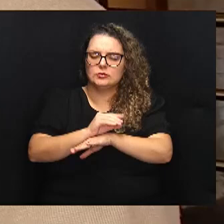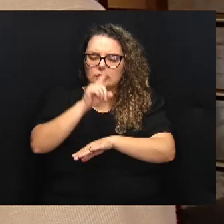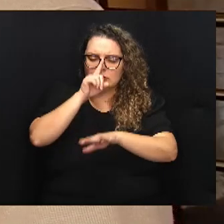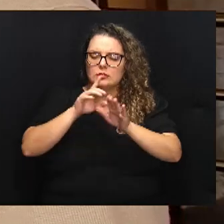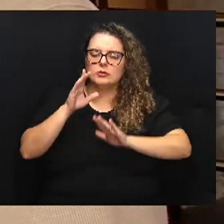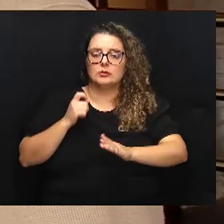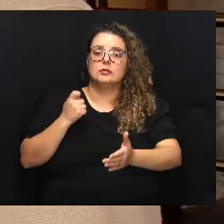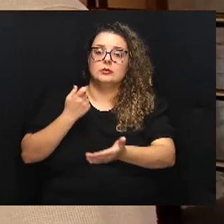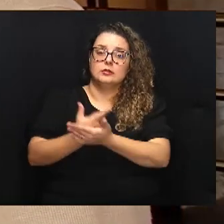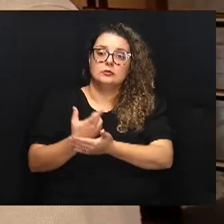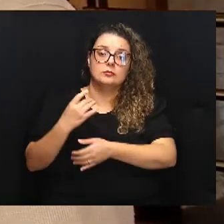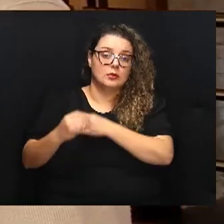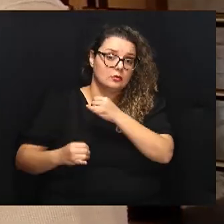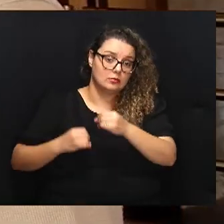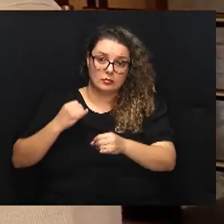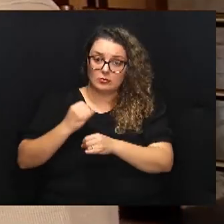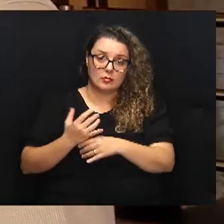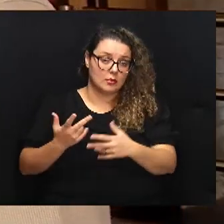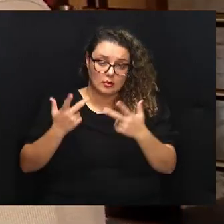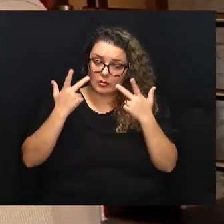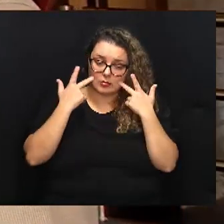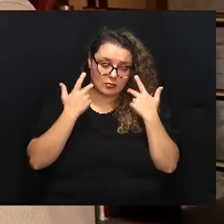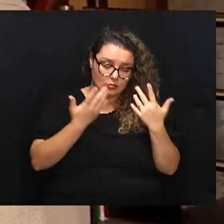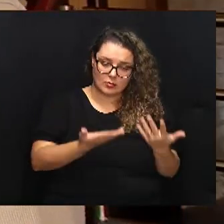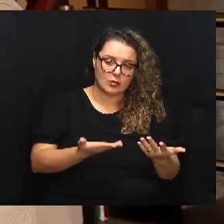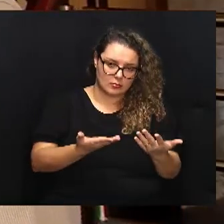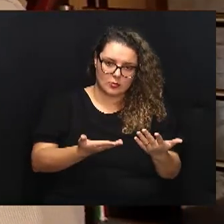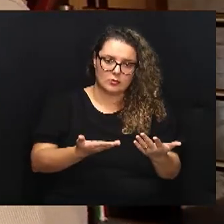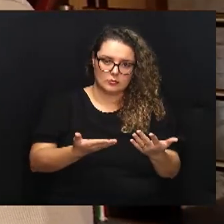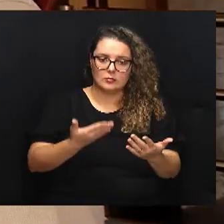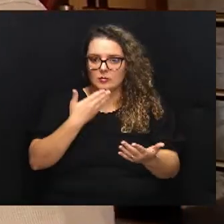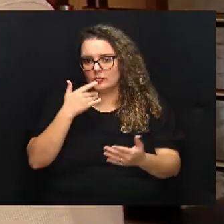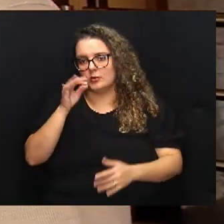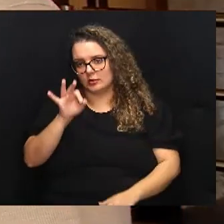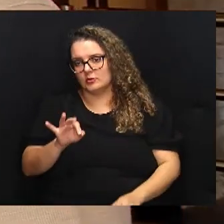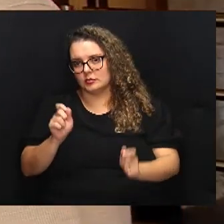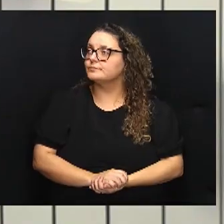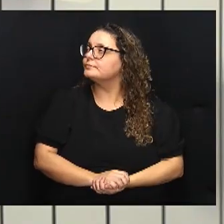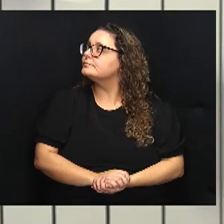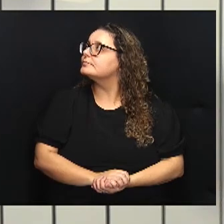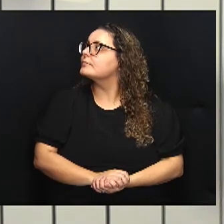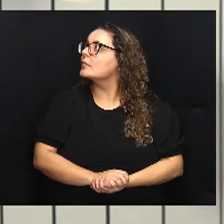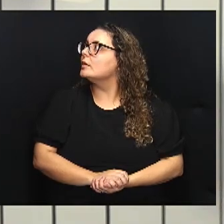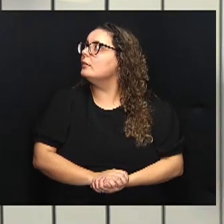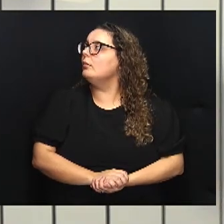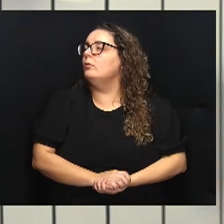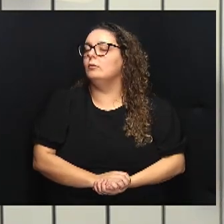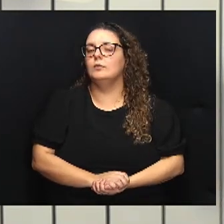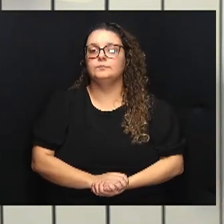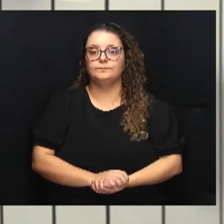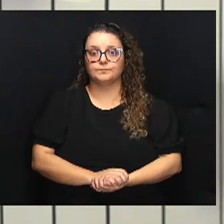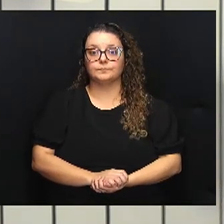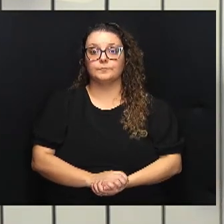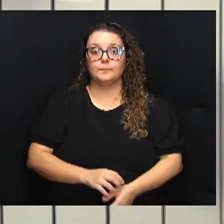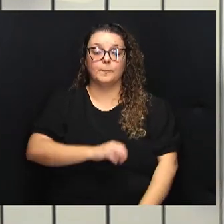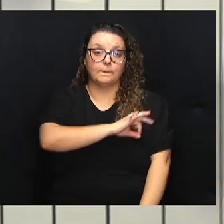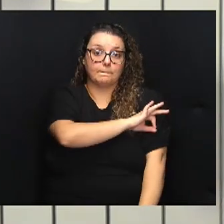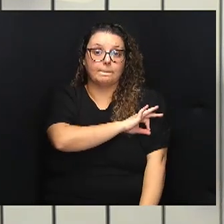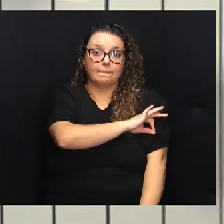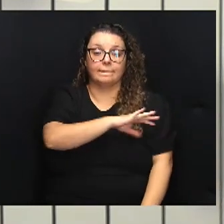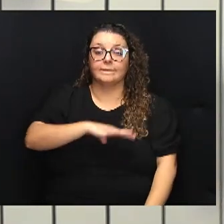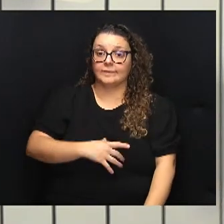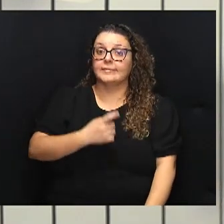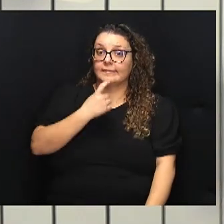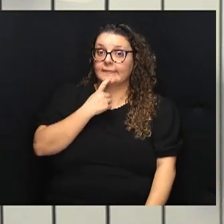compra comum para ser a melhor assertiva possível. A Prefeitura de